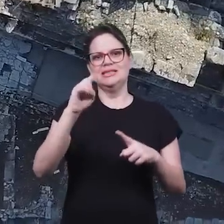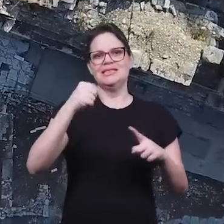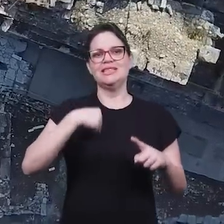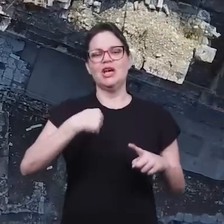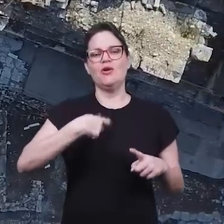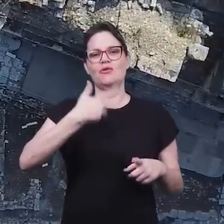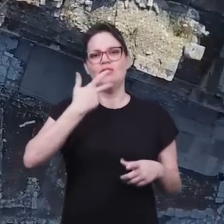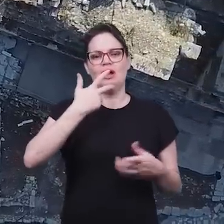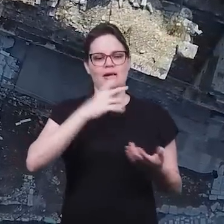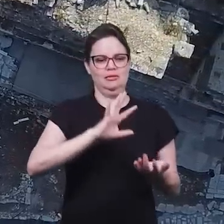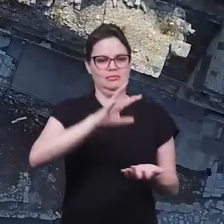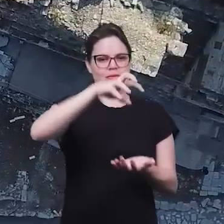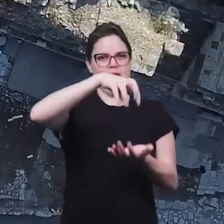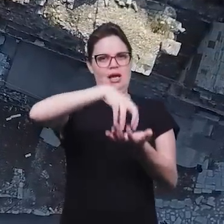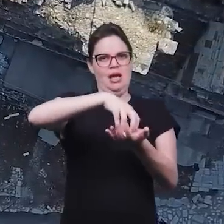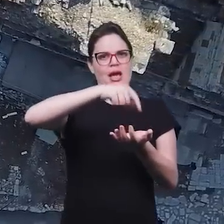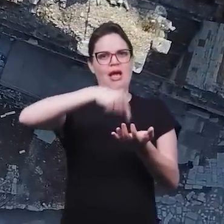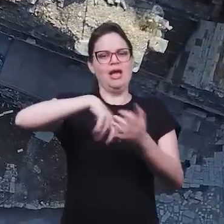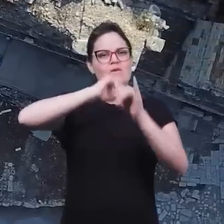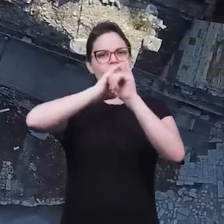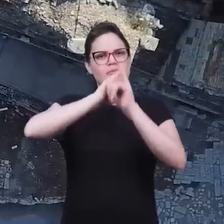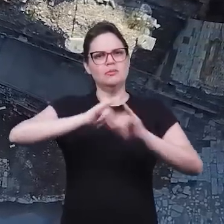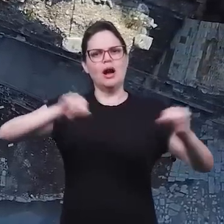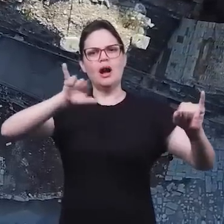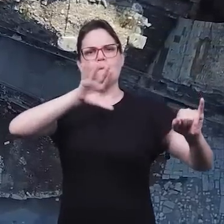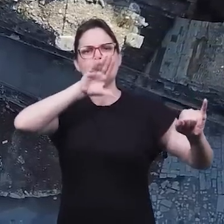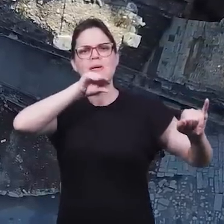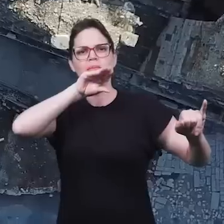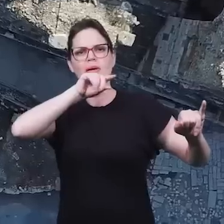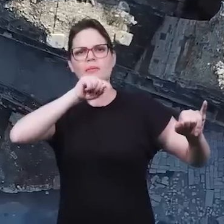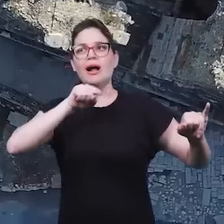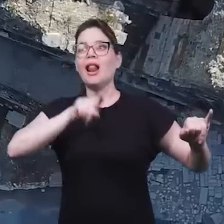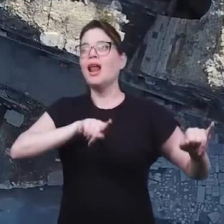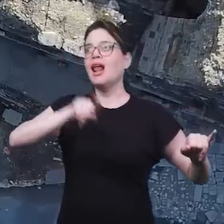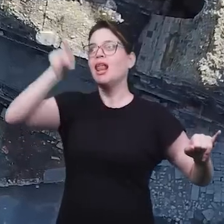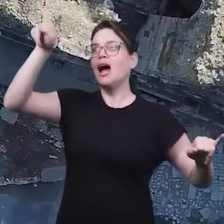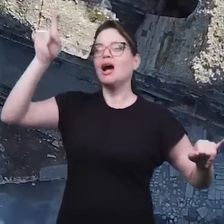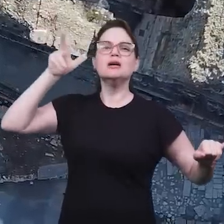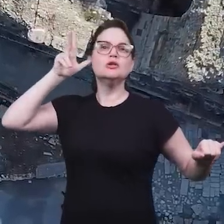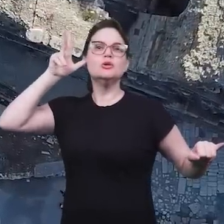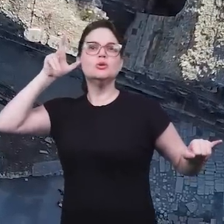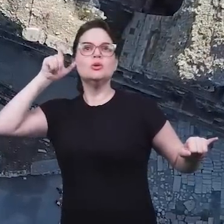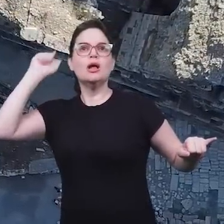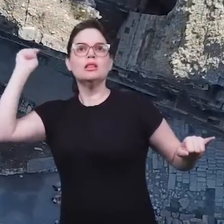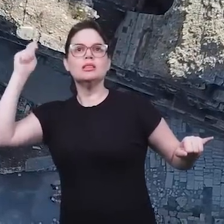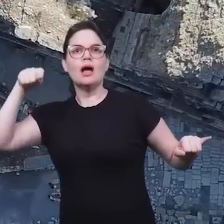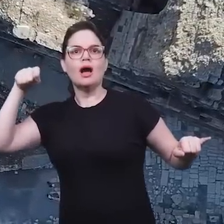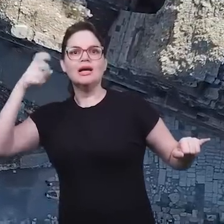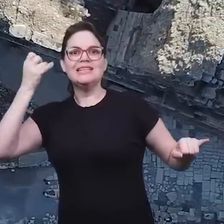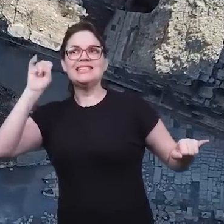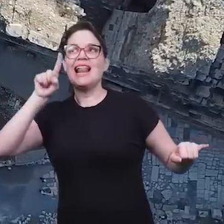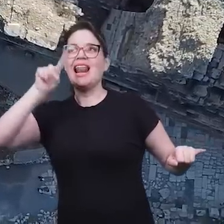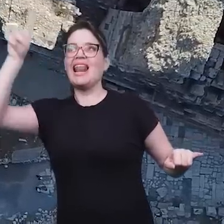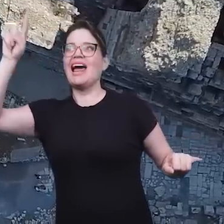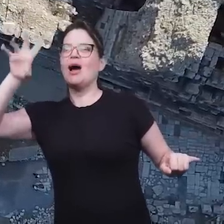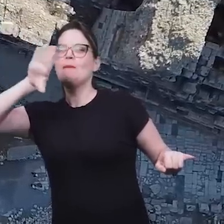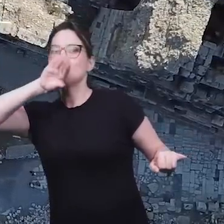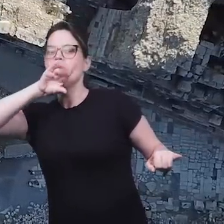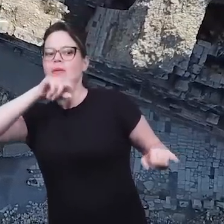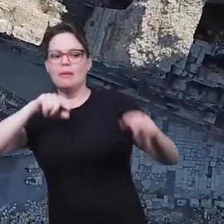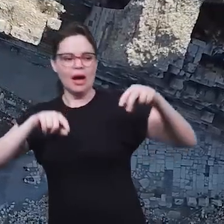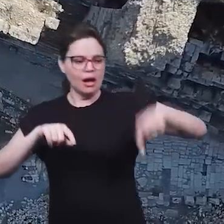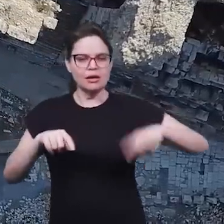quem está lá embaixo escuta normalmente, ou vice-versa, quem fala lá embaixo escuta bem lá em cima, né? O som parece que chega lá em cima. E eu